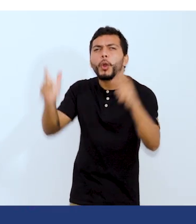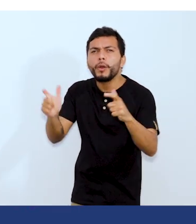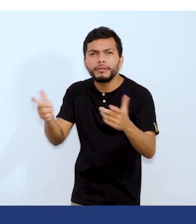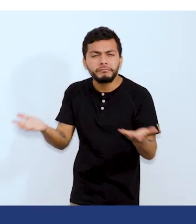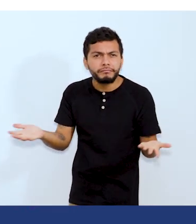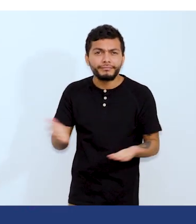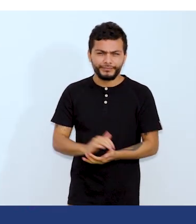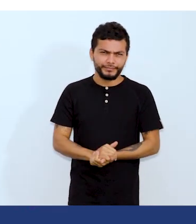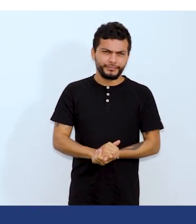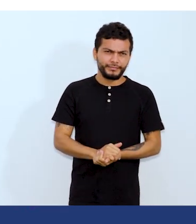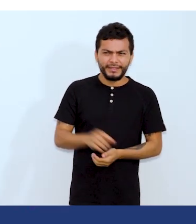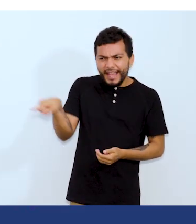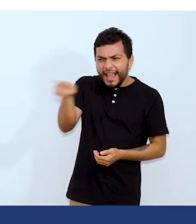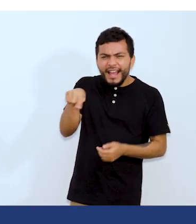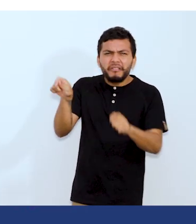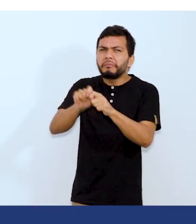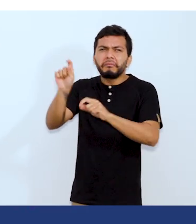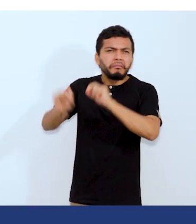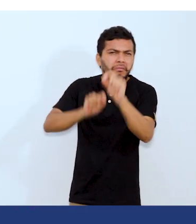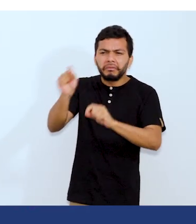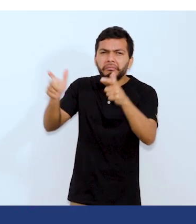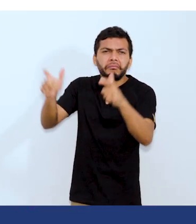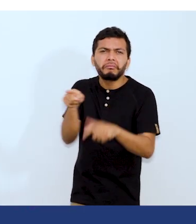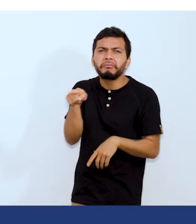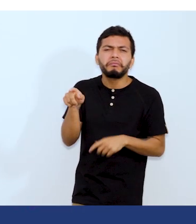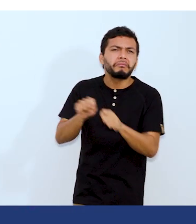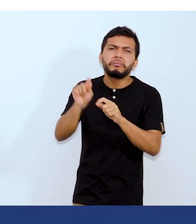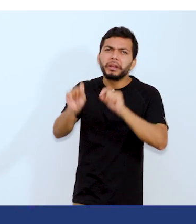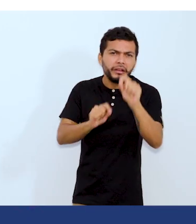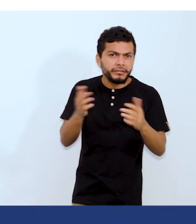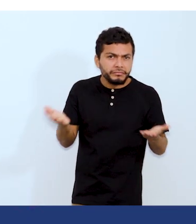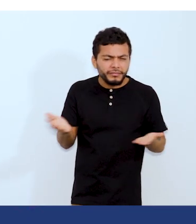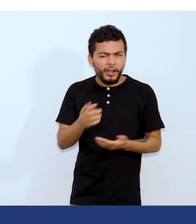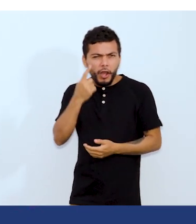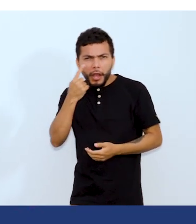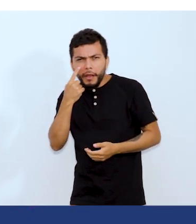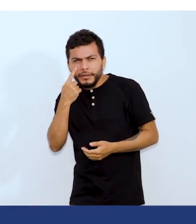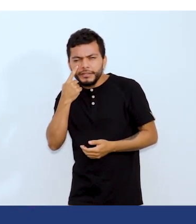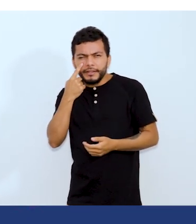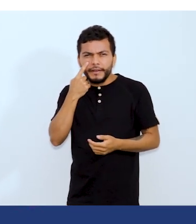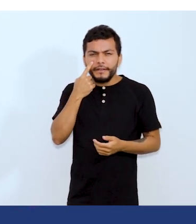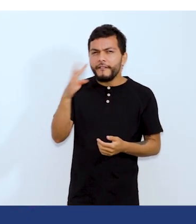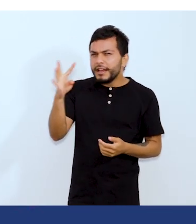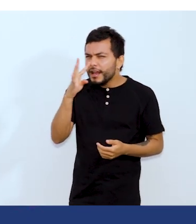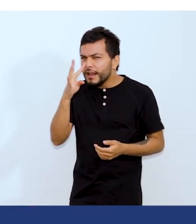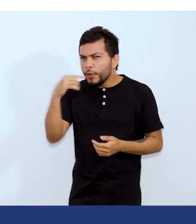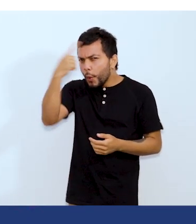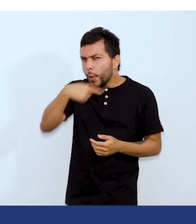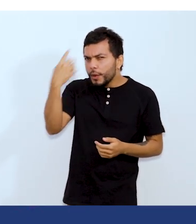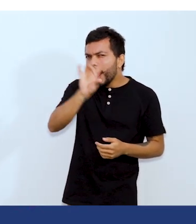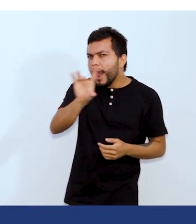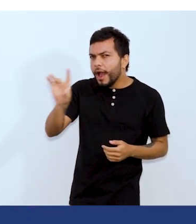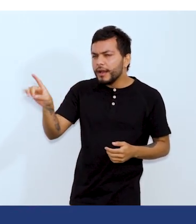estão? O que será que elas estão fazendo nesse local? Observando o semblante de cada uma